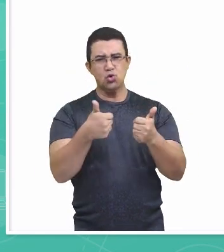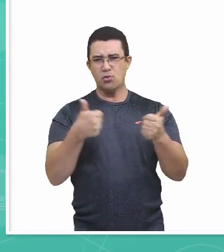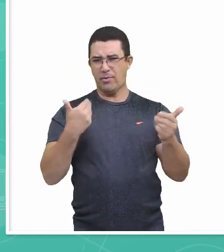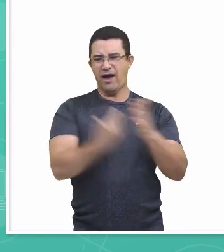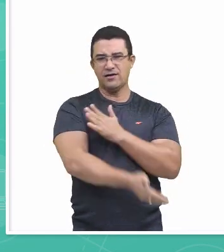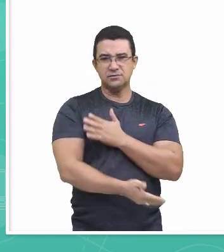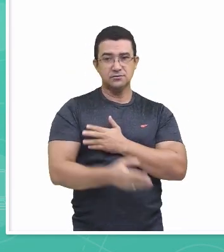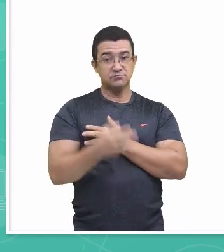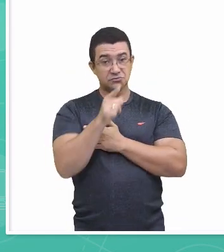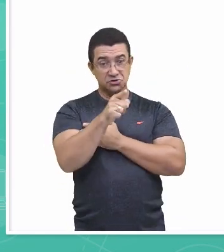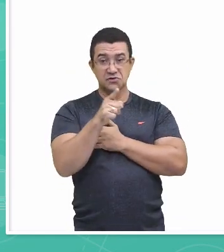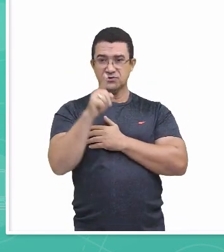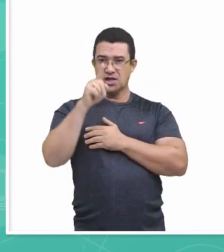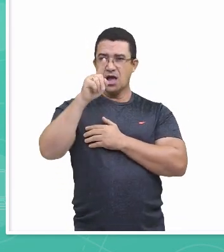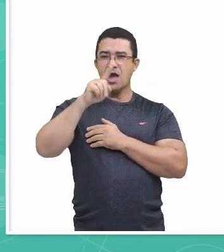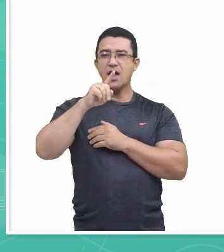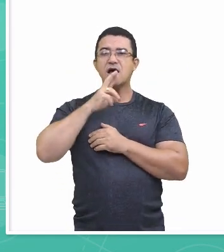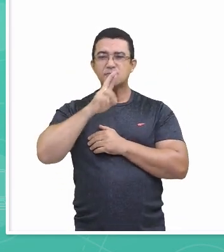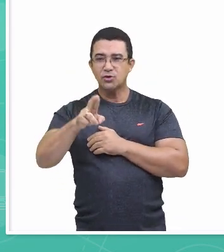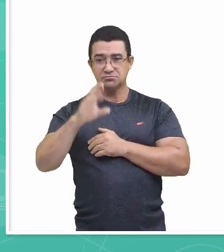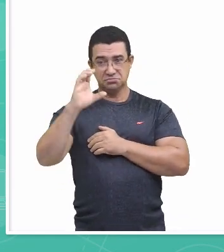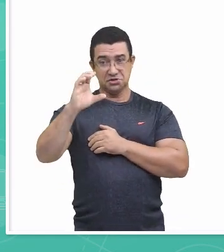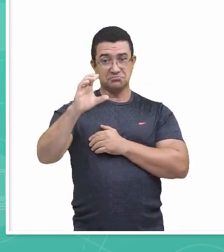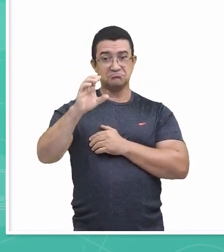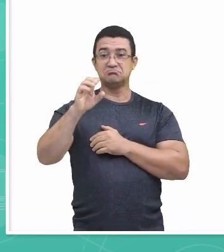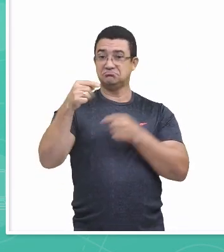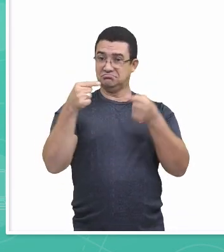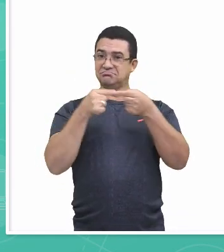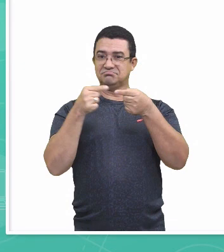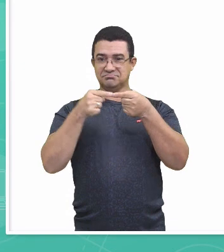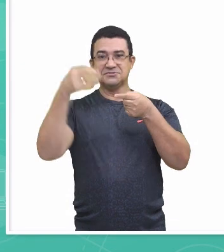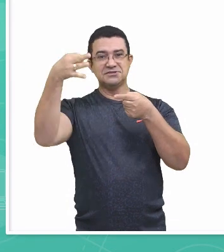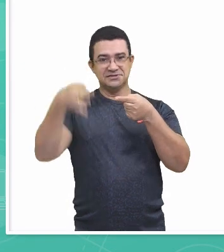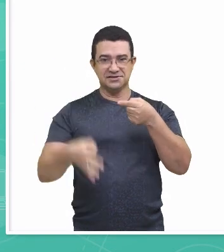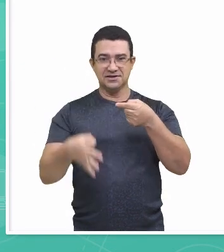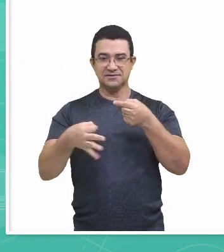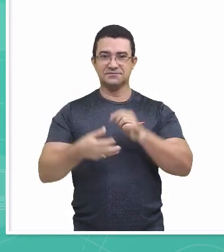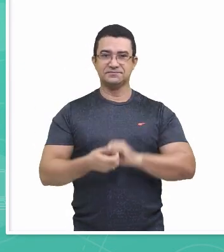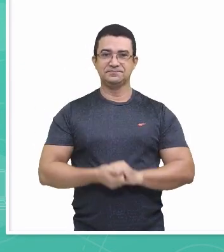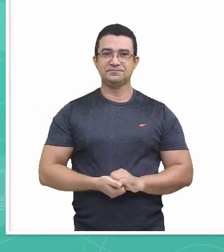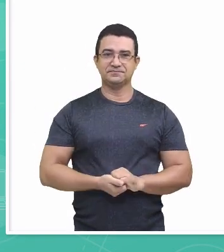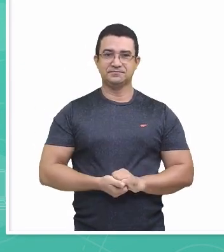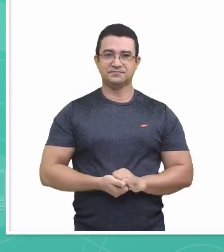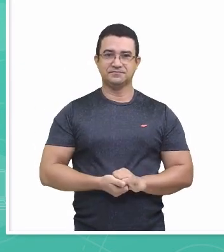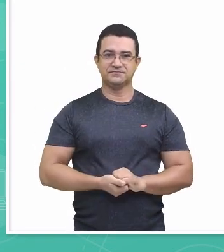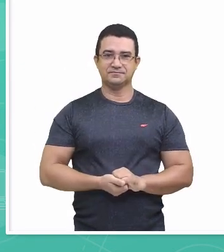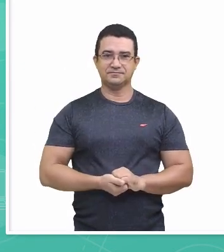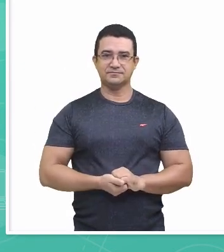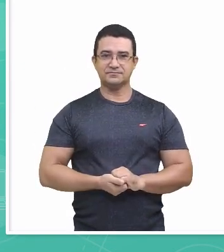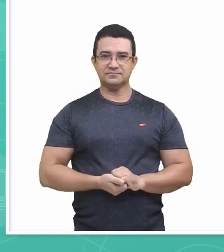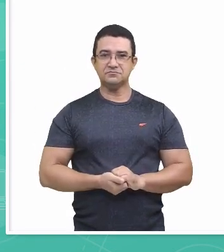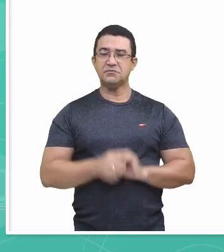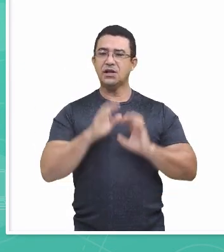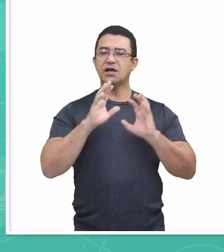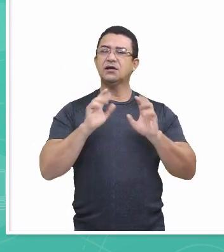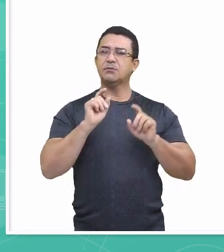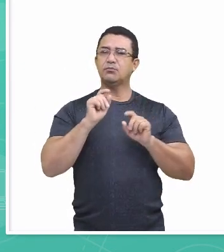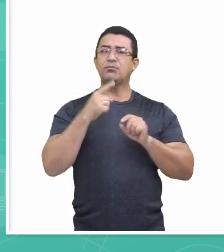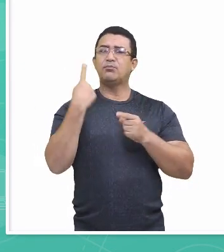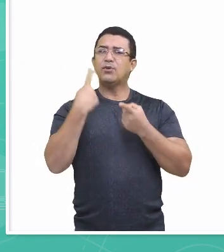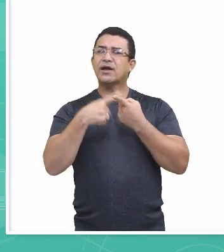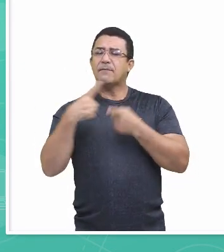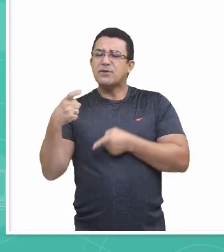Se você respondeu a letra C, está correto. Quem tudo quer, tudo perde. Ela queria ficar